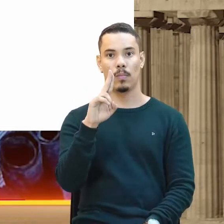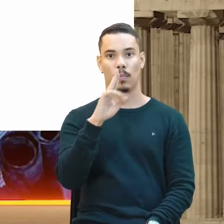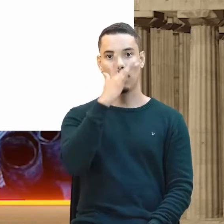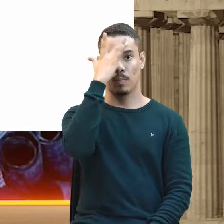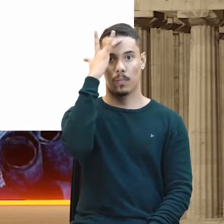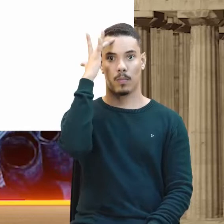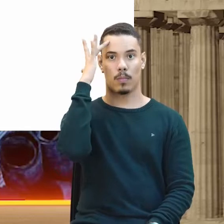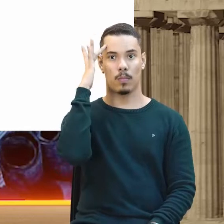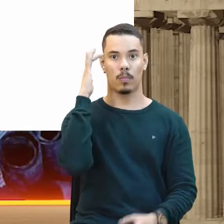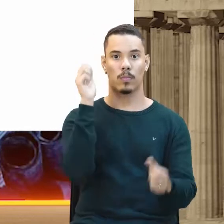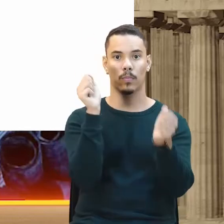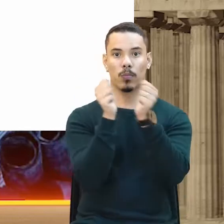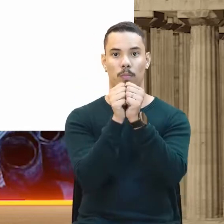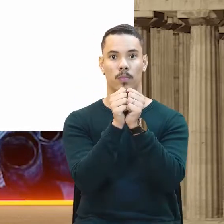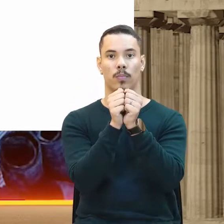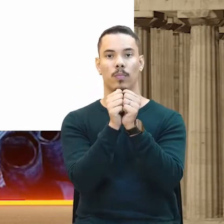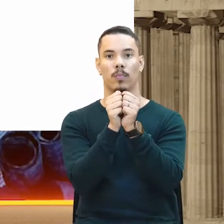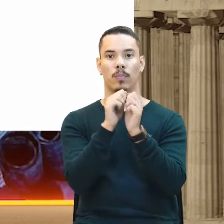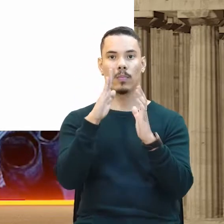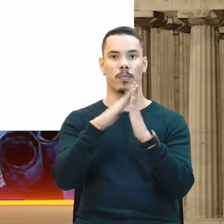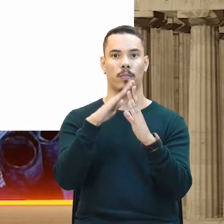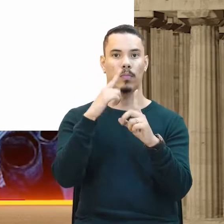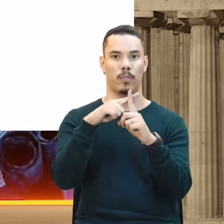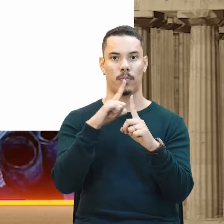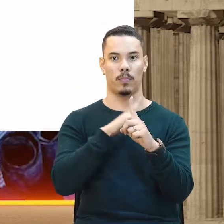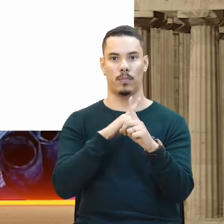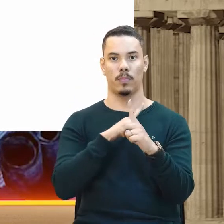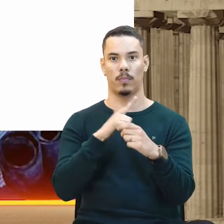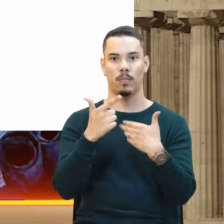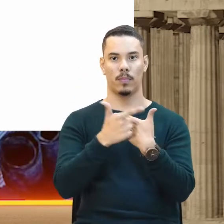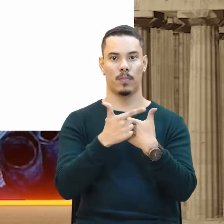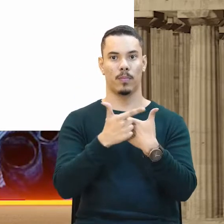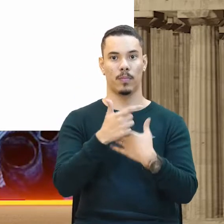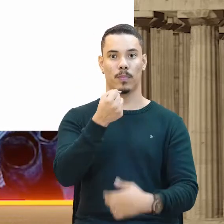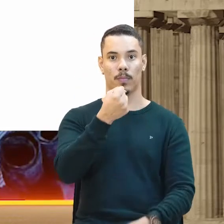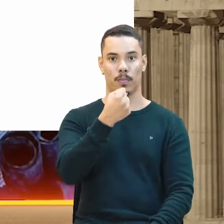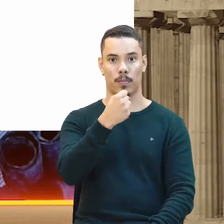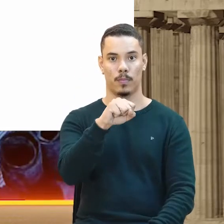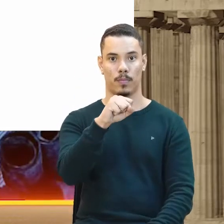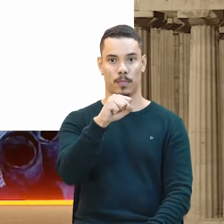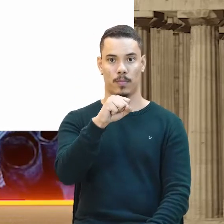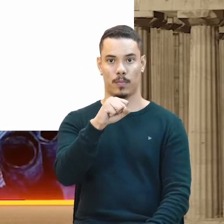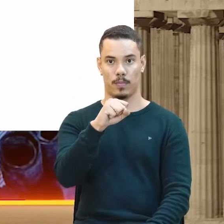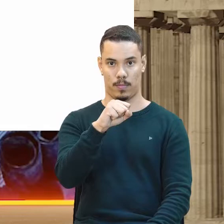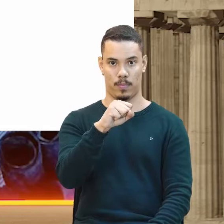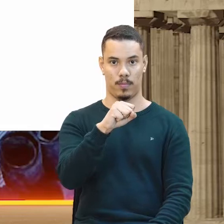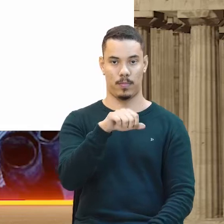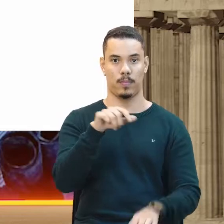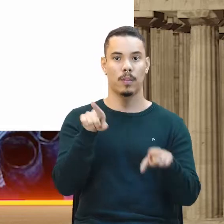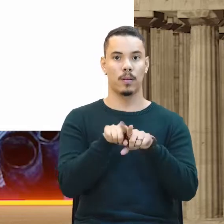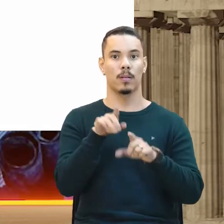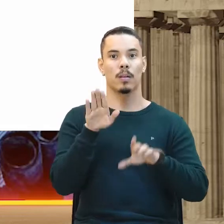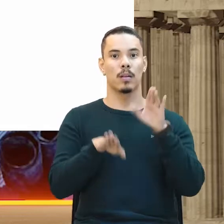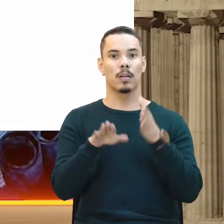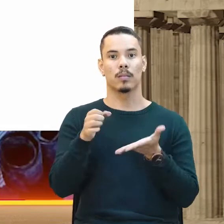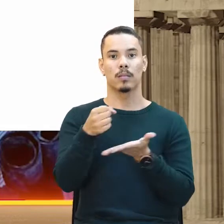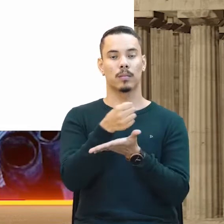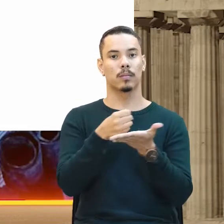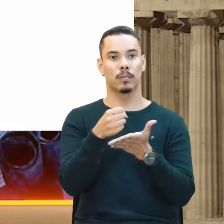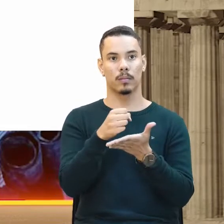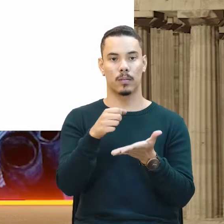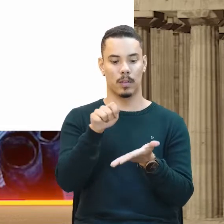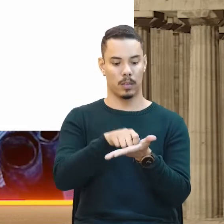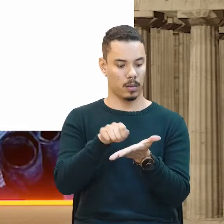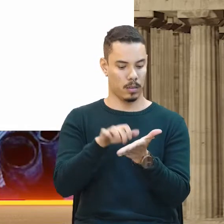igreja, que tinham a missão de fazer a defesa do cristianismo. E a defesa, muitas vezes, eram fundamentadas em